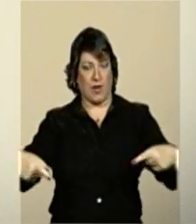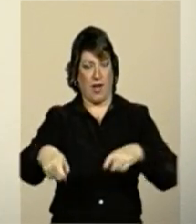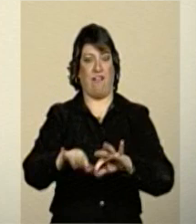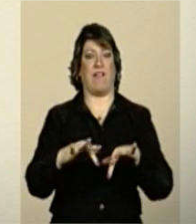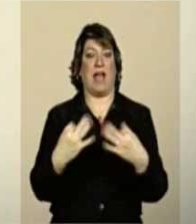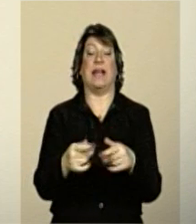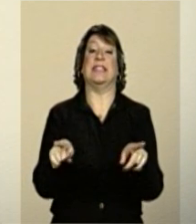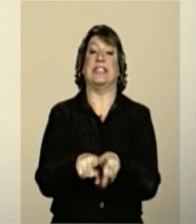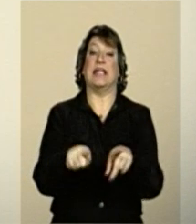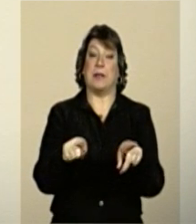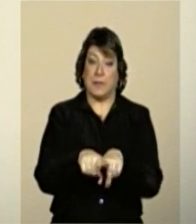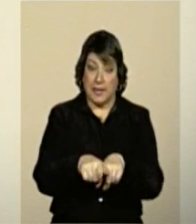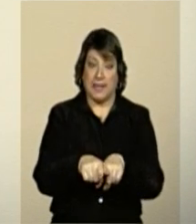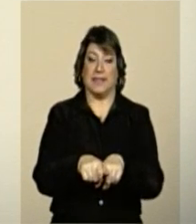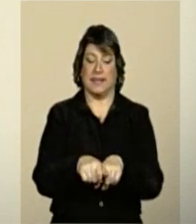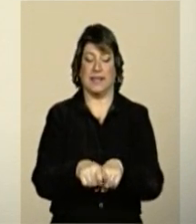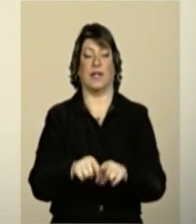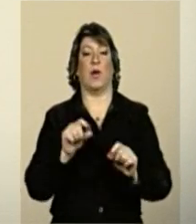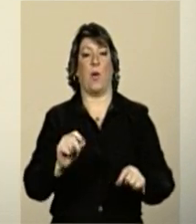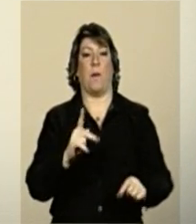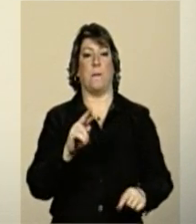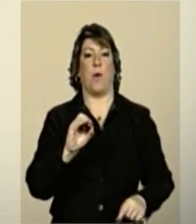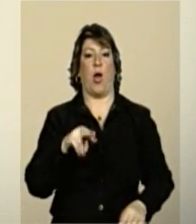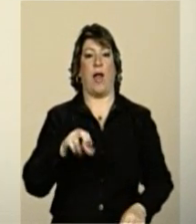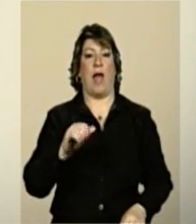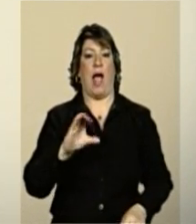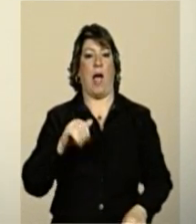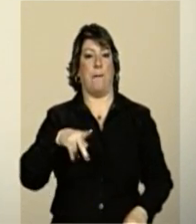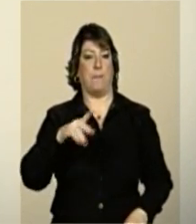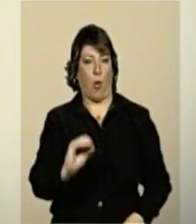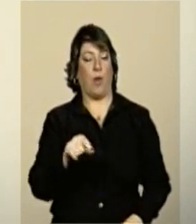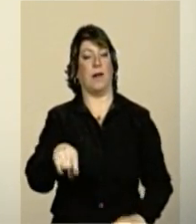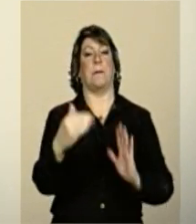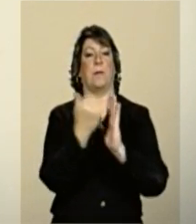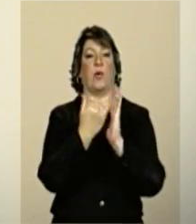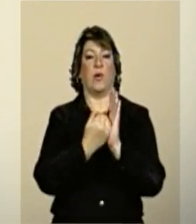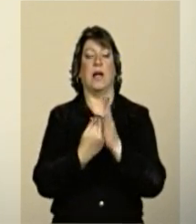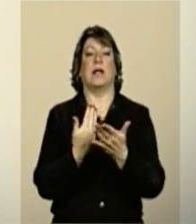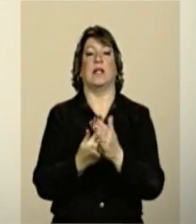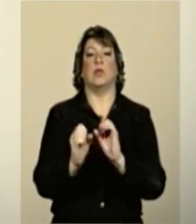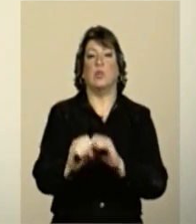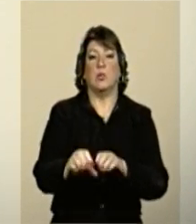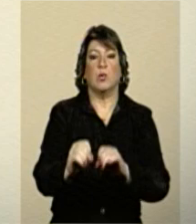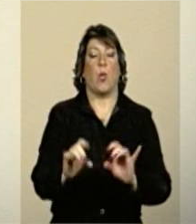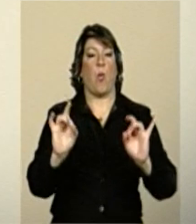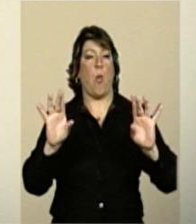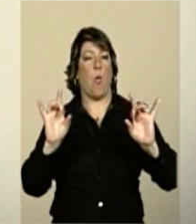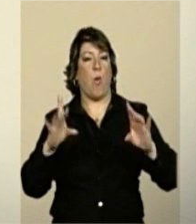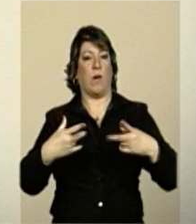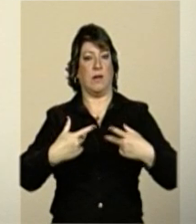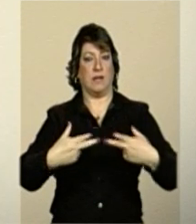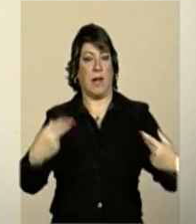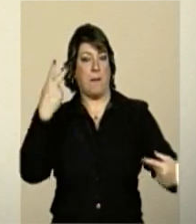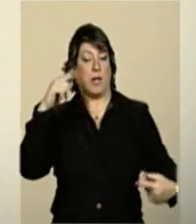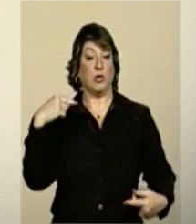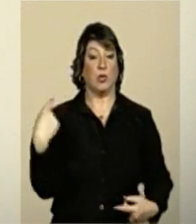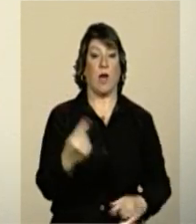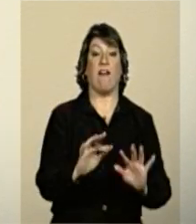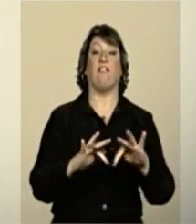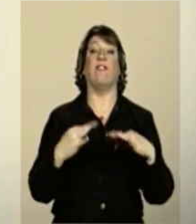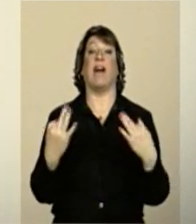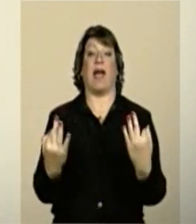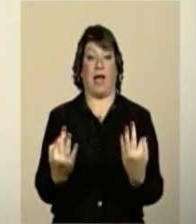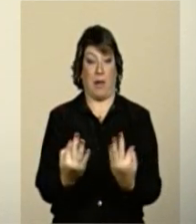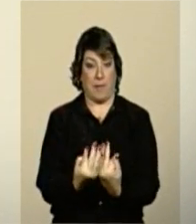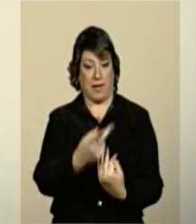E também, Luciano, o Pronacamp, que é um programa de educação de qualidade para as